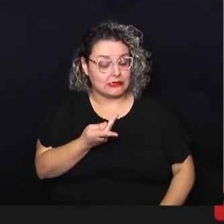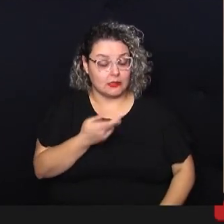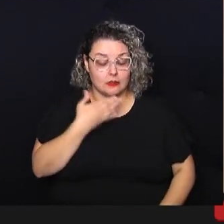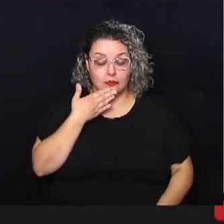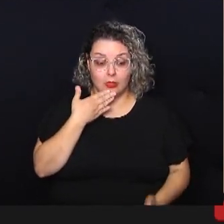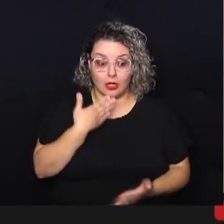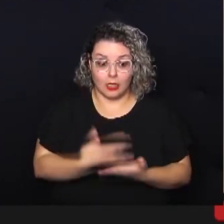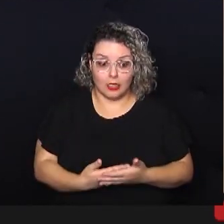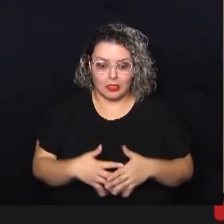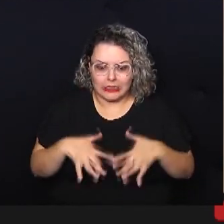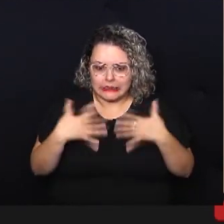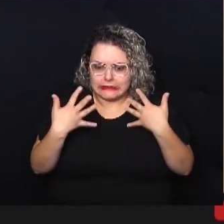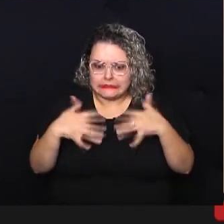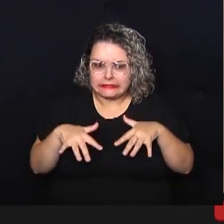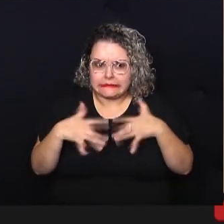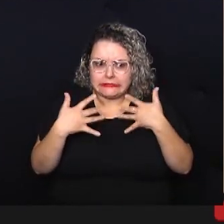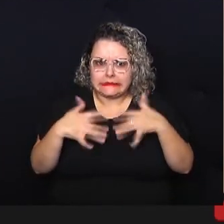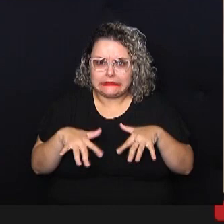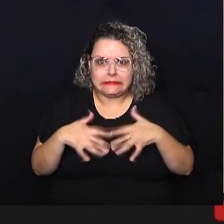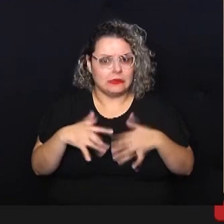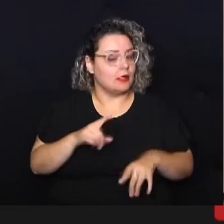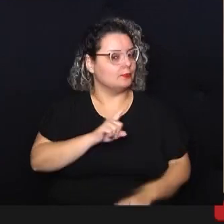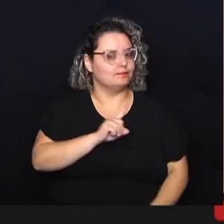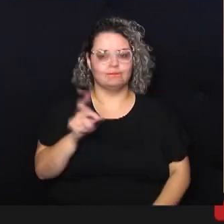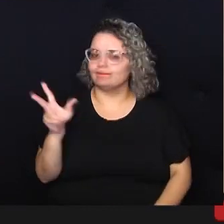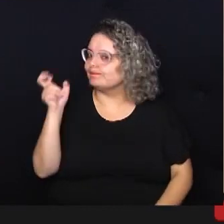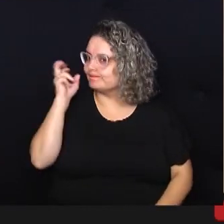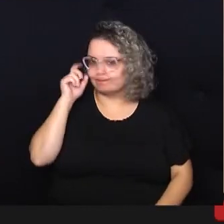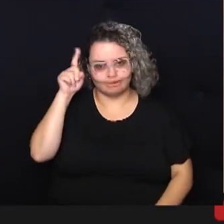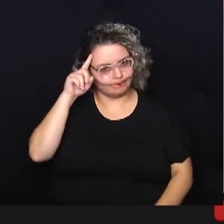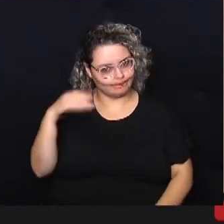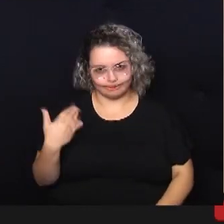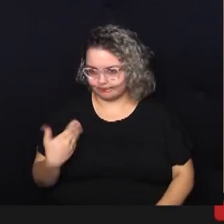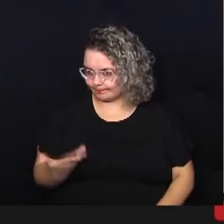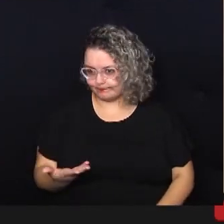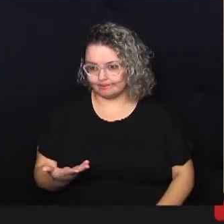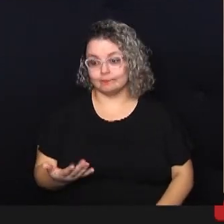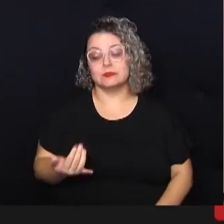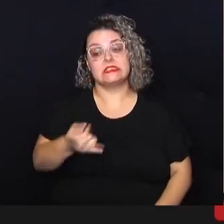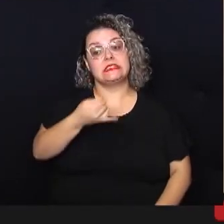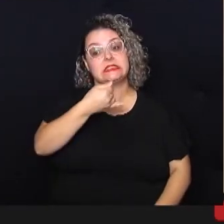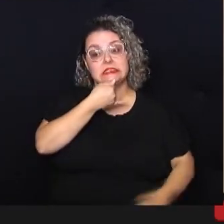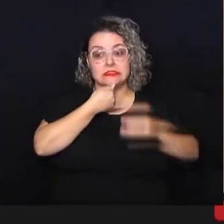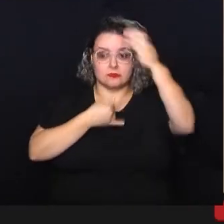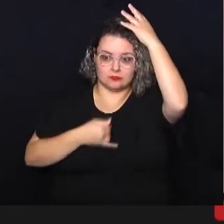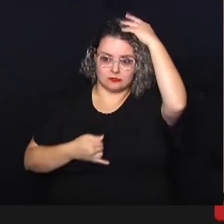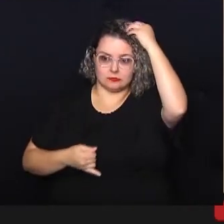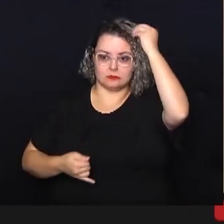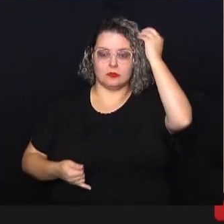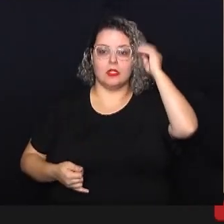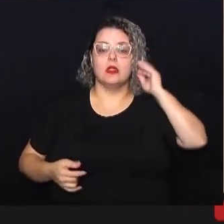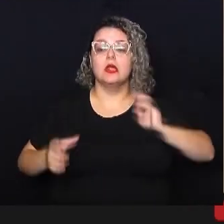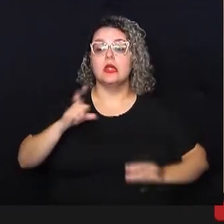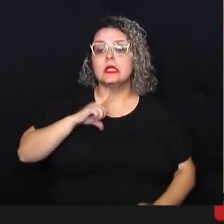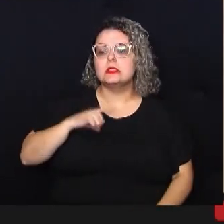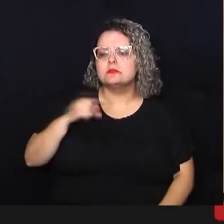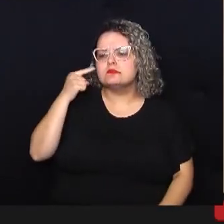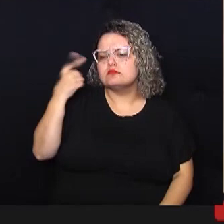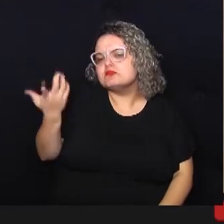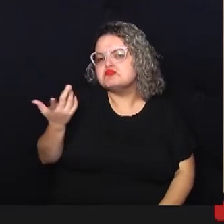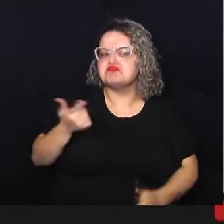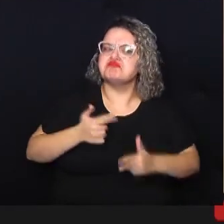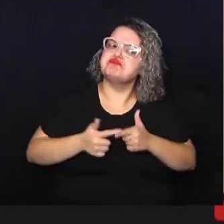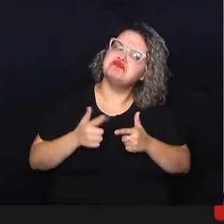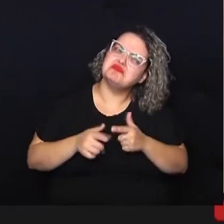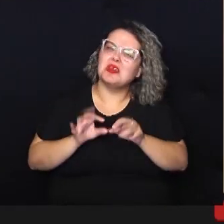assusta porque a gente não escuta sobre eles todos os dias, né? E, infelizmente, a gente tem uma tendência a pensar que esse é um problema talvez um